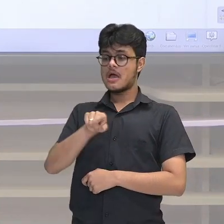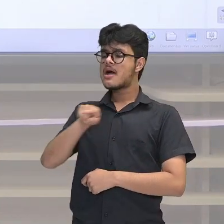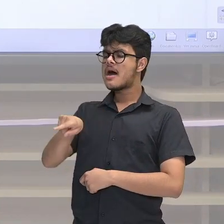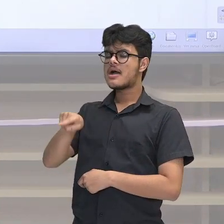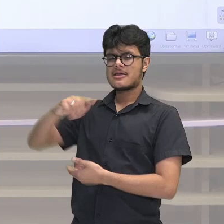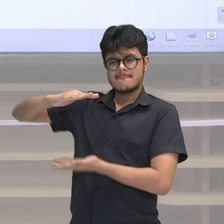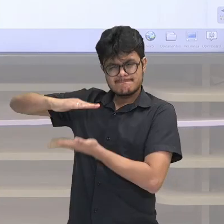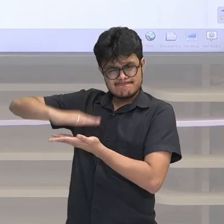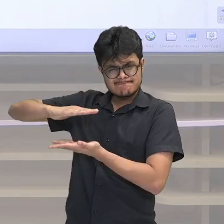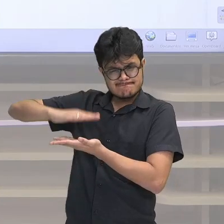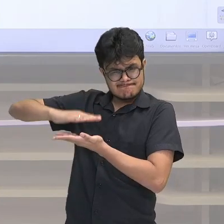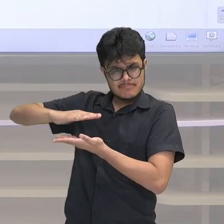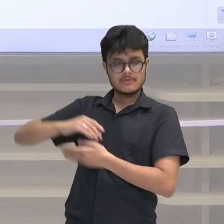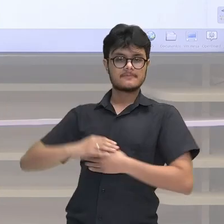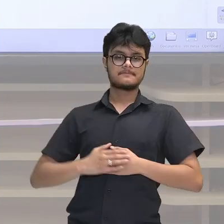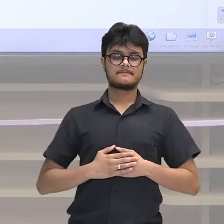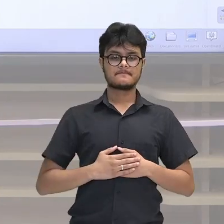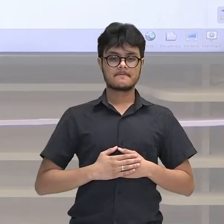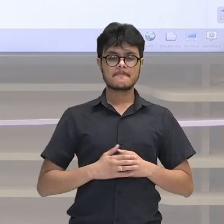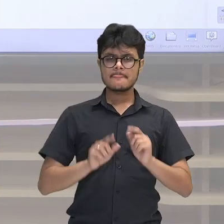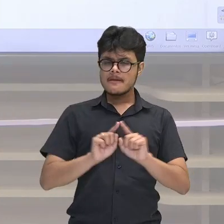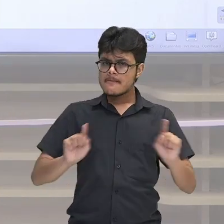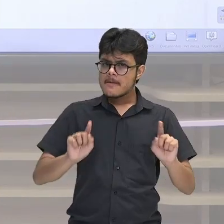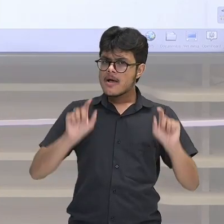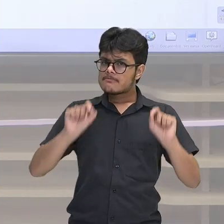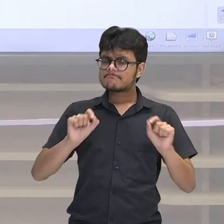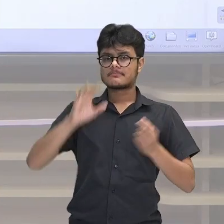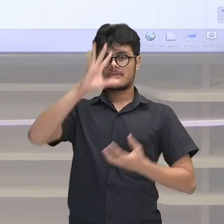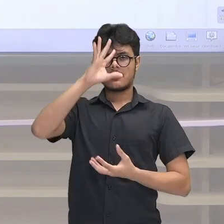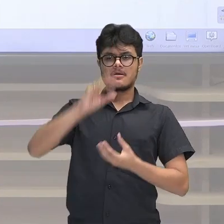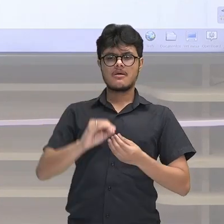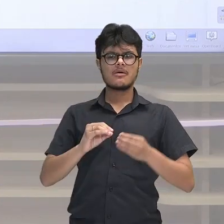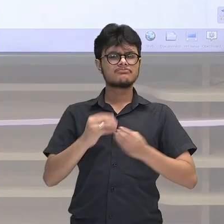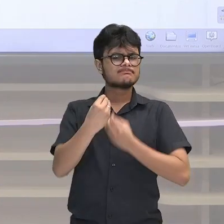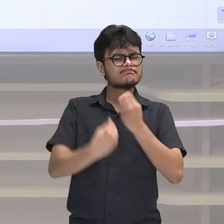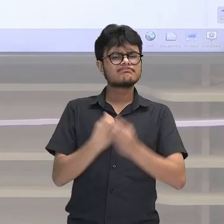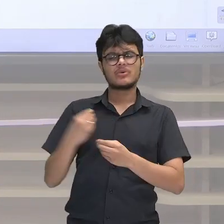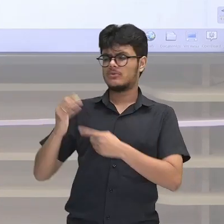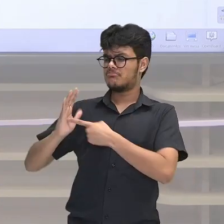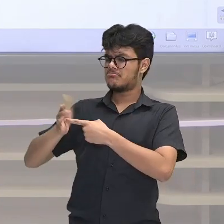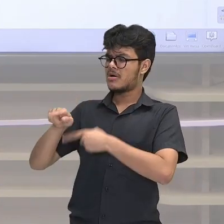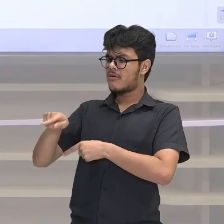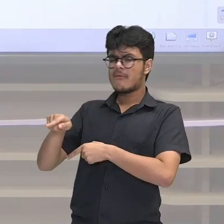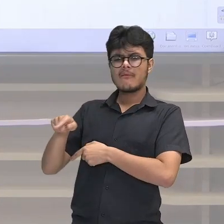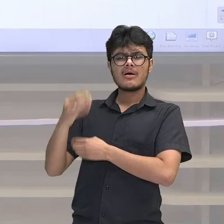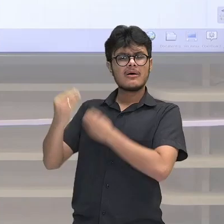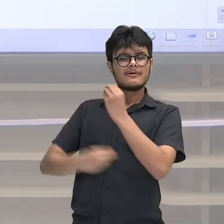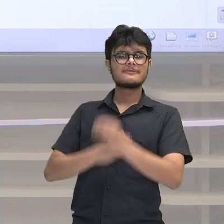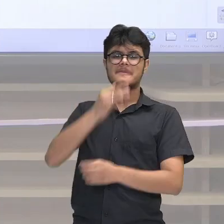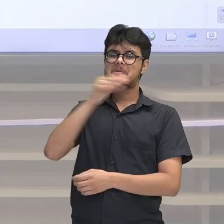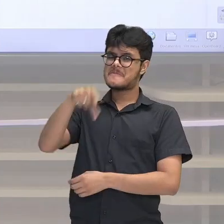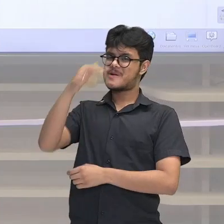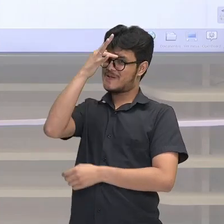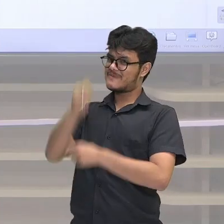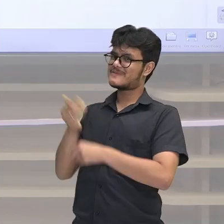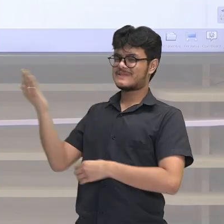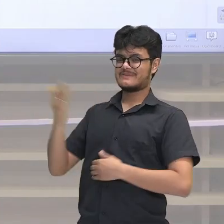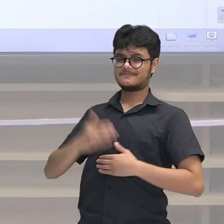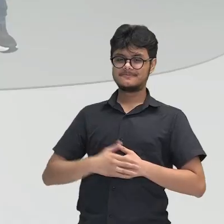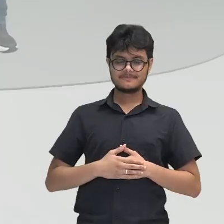ciclo motor de diesel não. Mas para que vocês entendam melhor como é que funciona, eu chamo aí mais uma vez o professor